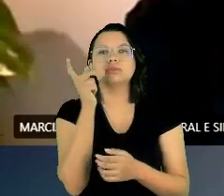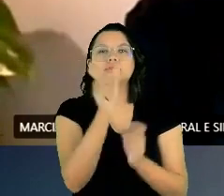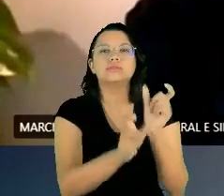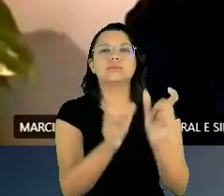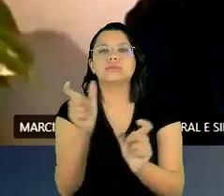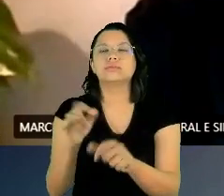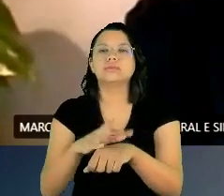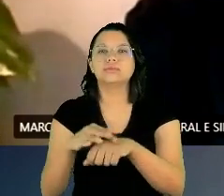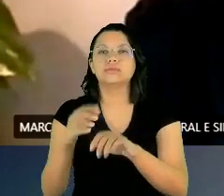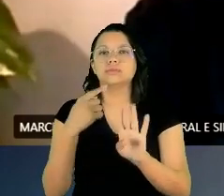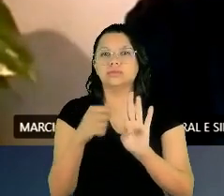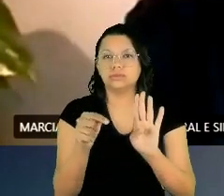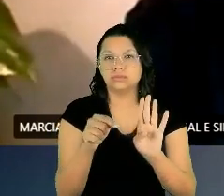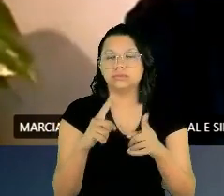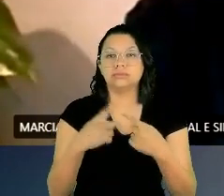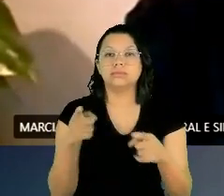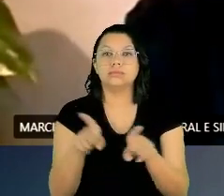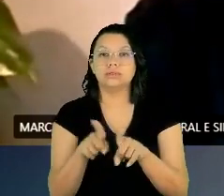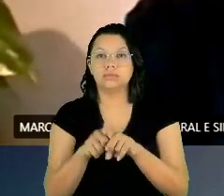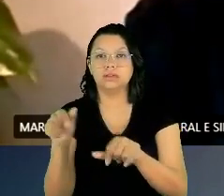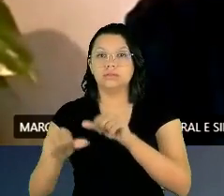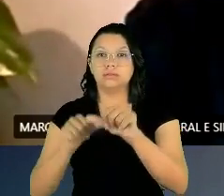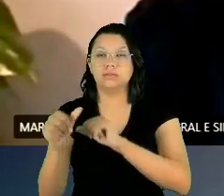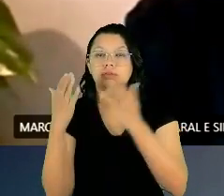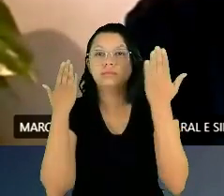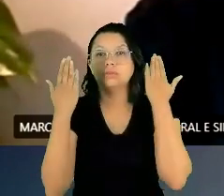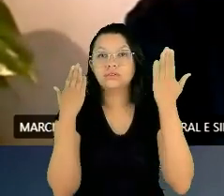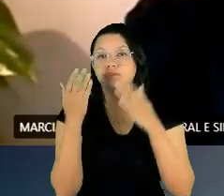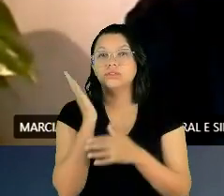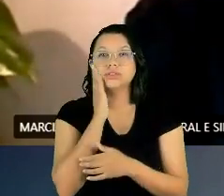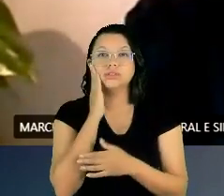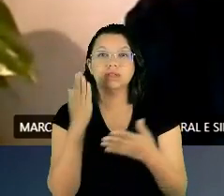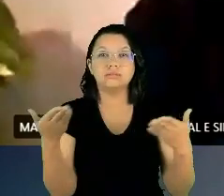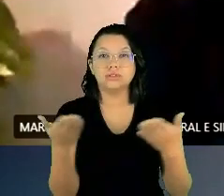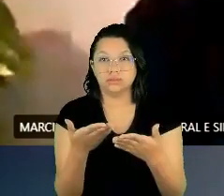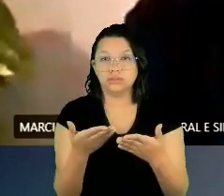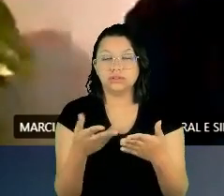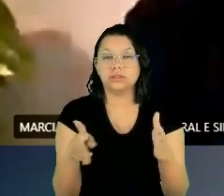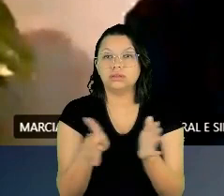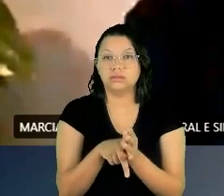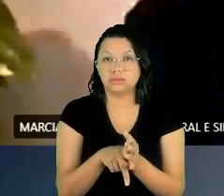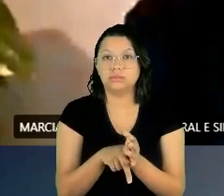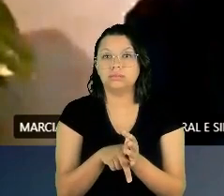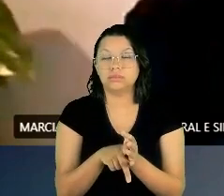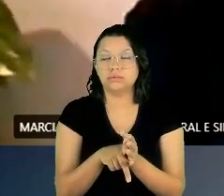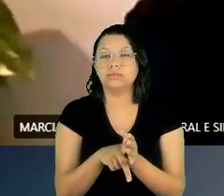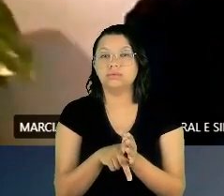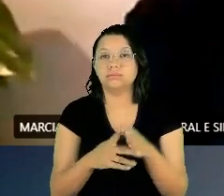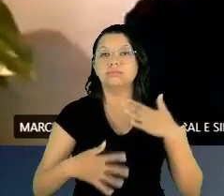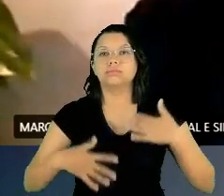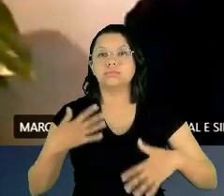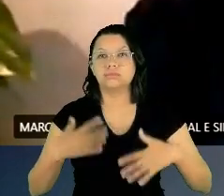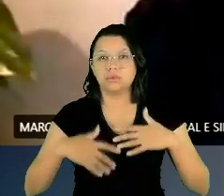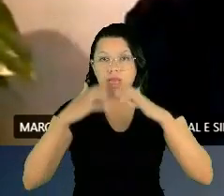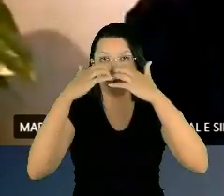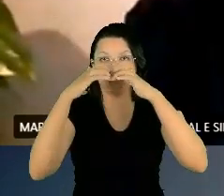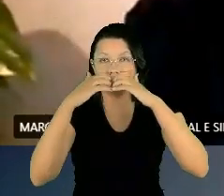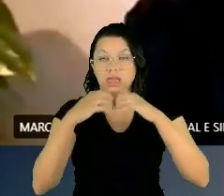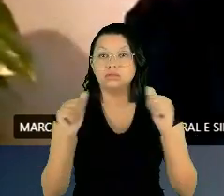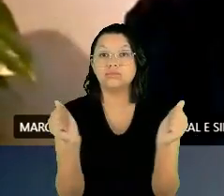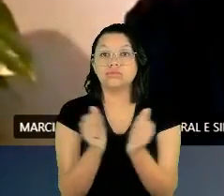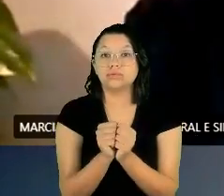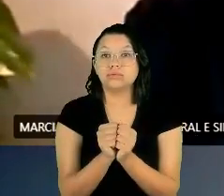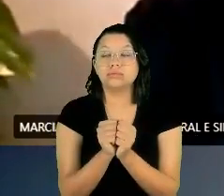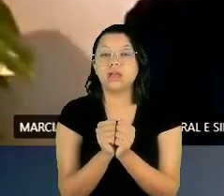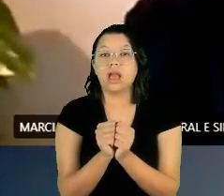estudar os pacientes com lesões, mas também os pacientes com alterações psiquiátricas que a gente sabe hoje que é neurobiológica,